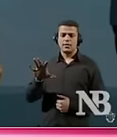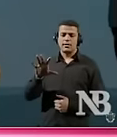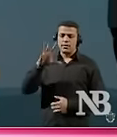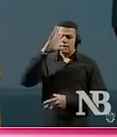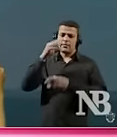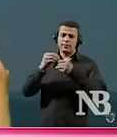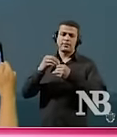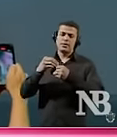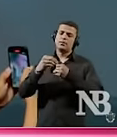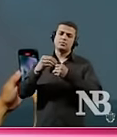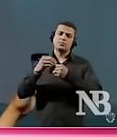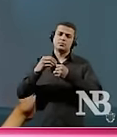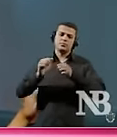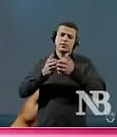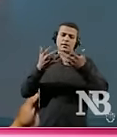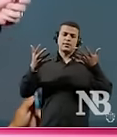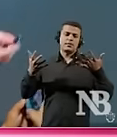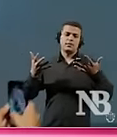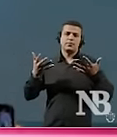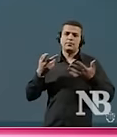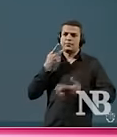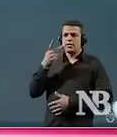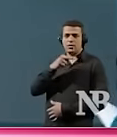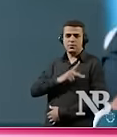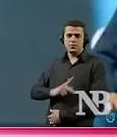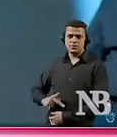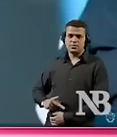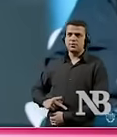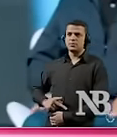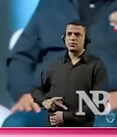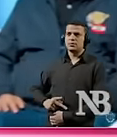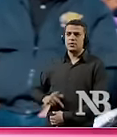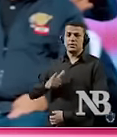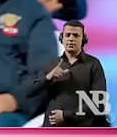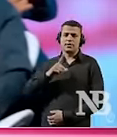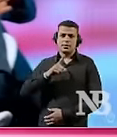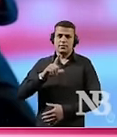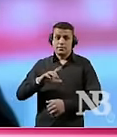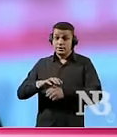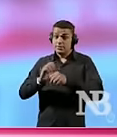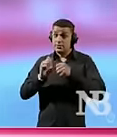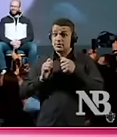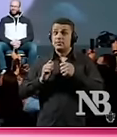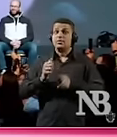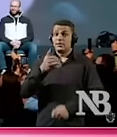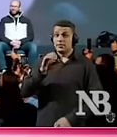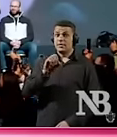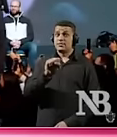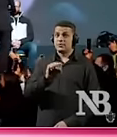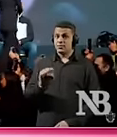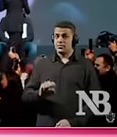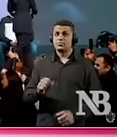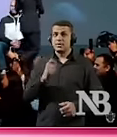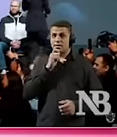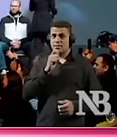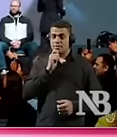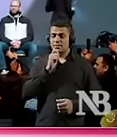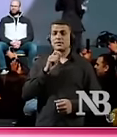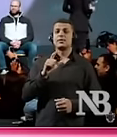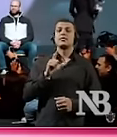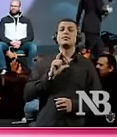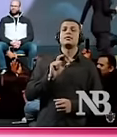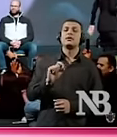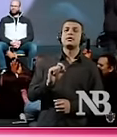Obviamente, só tem uma coisa para eu poder dizer ao presidente, segura que eu ainda tenho 10 segundos, de que